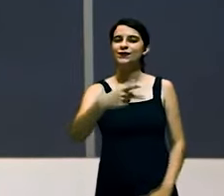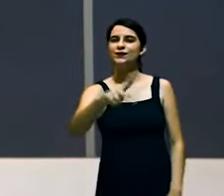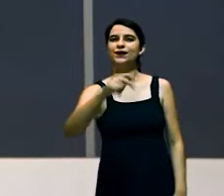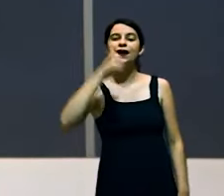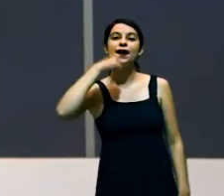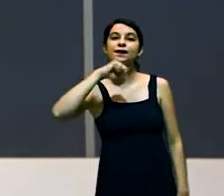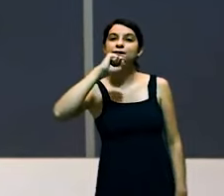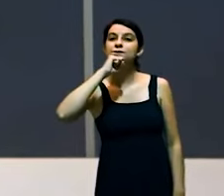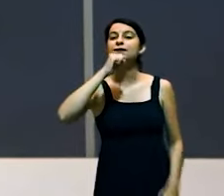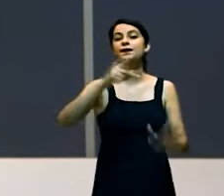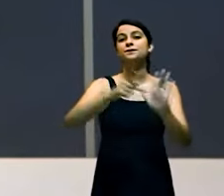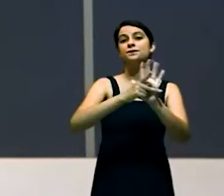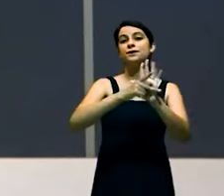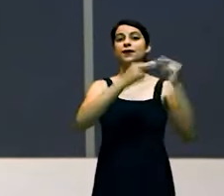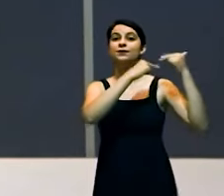É tua, mãe.